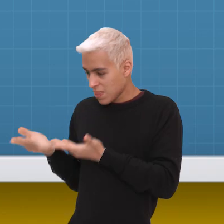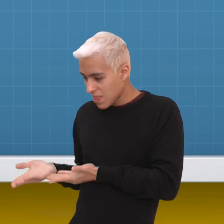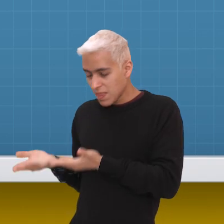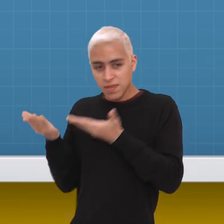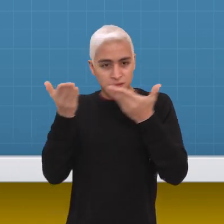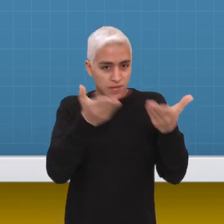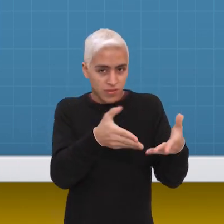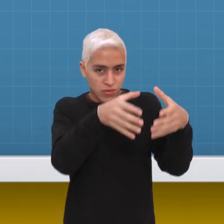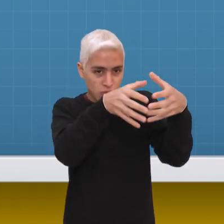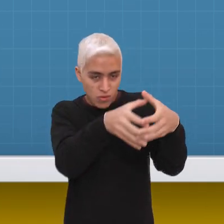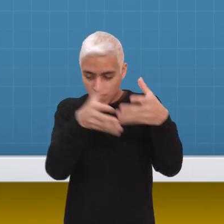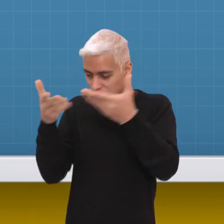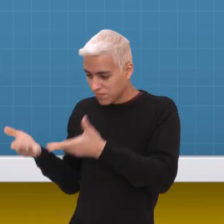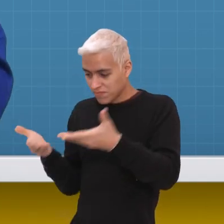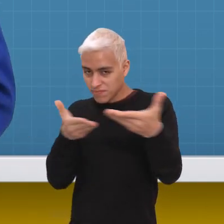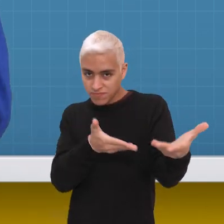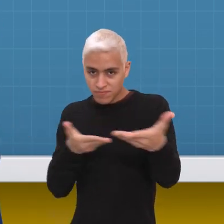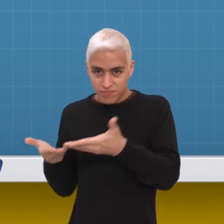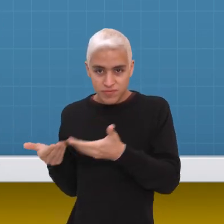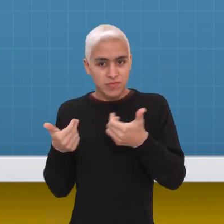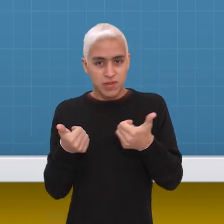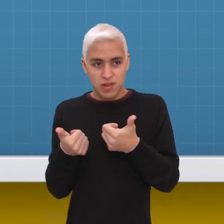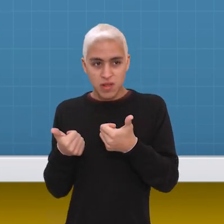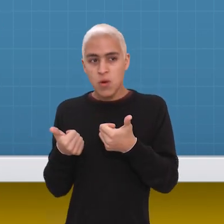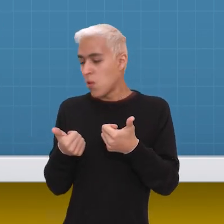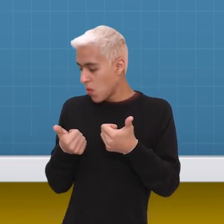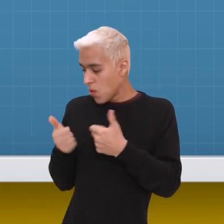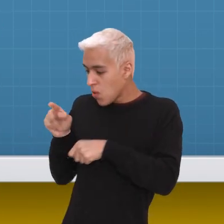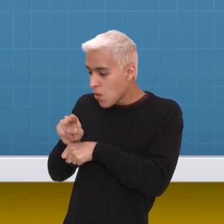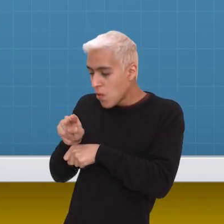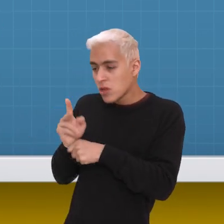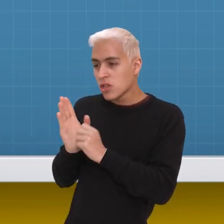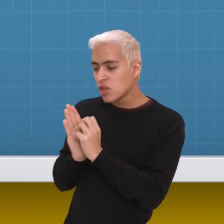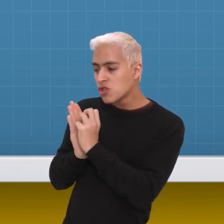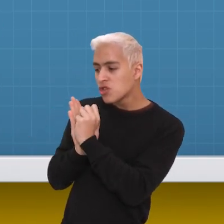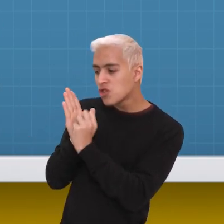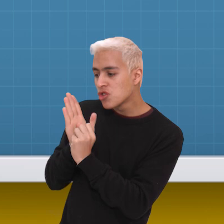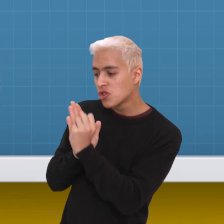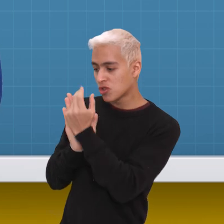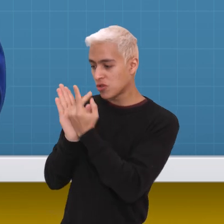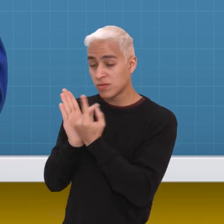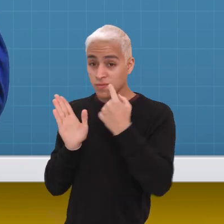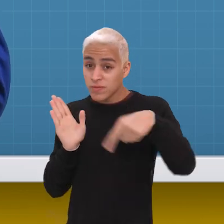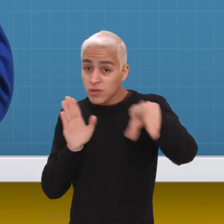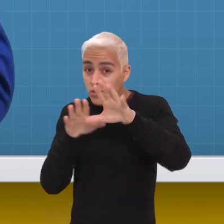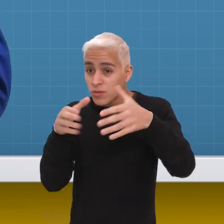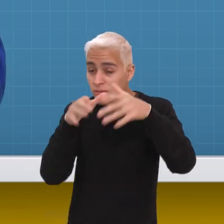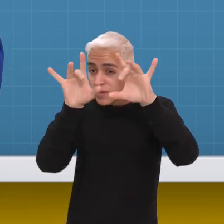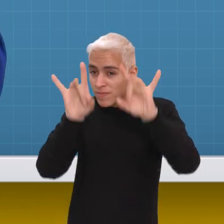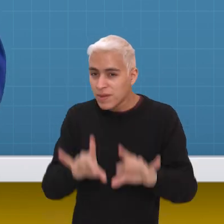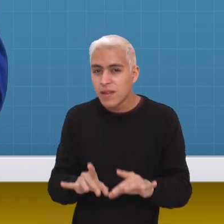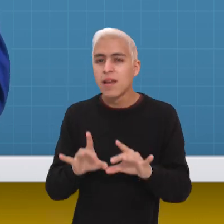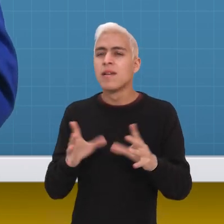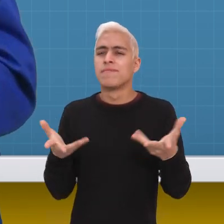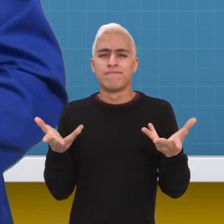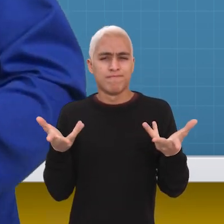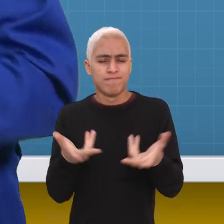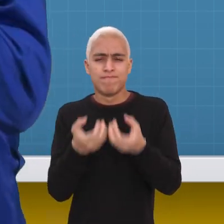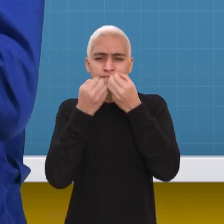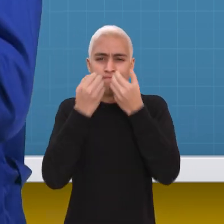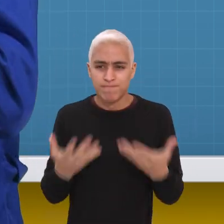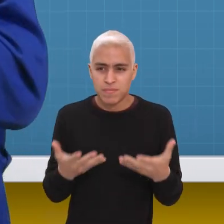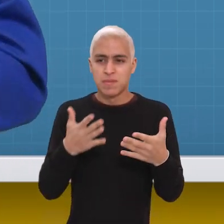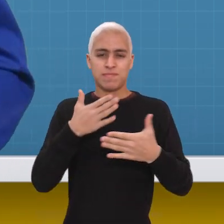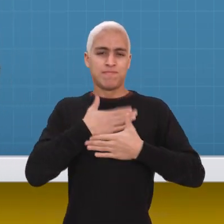Giz, turma, cuide bem, registre bem, porque essa turma é especial, ela é muito boa,